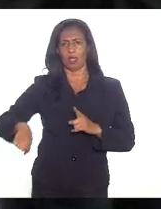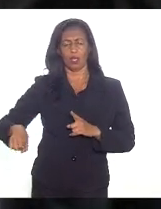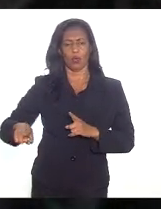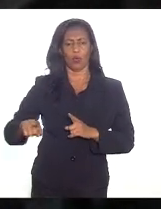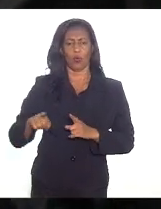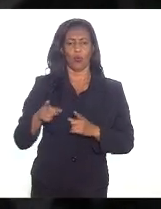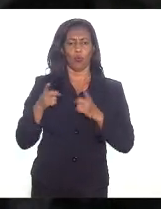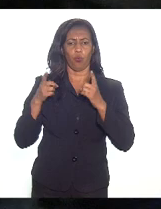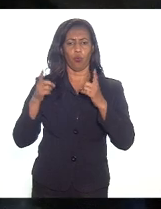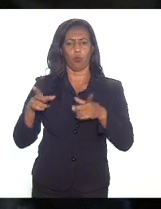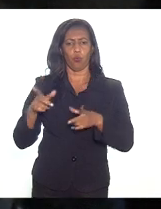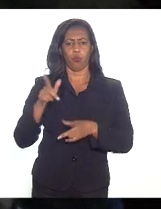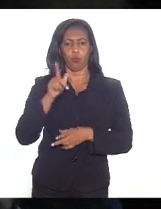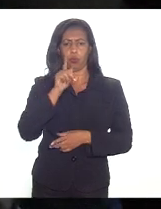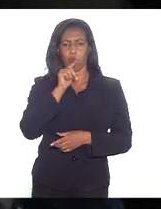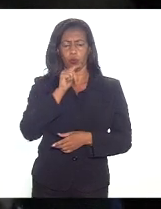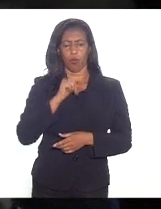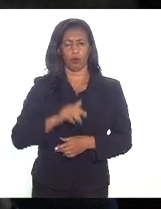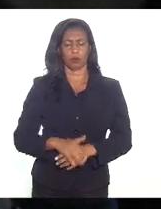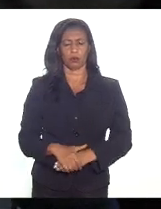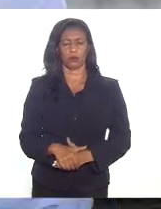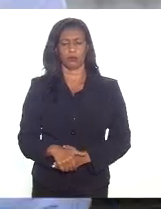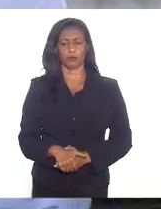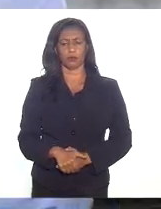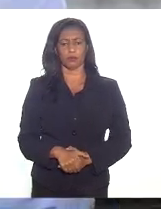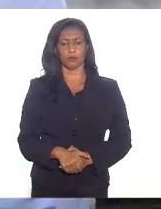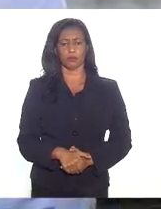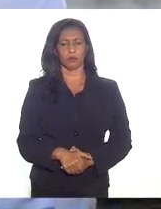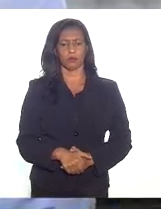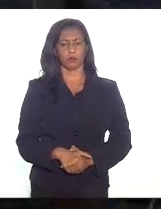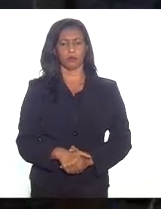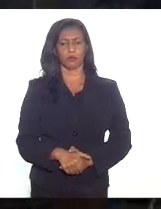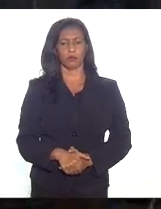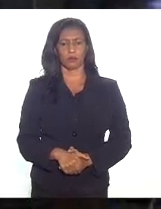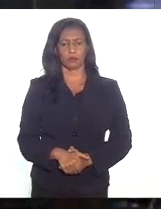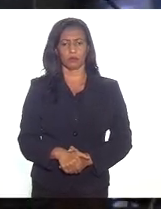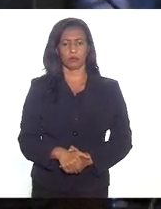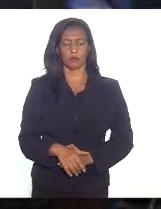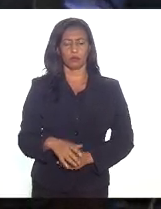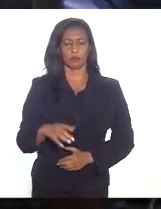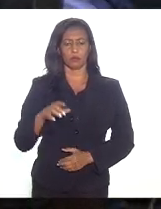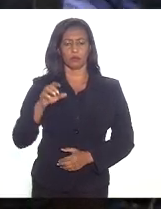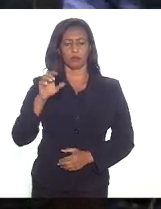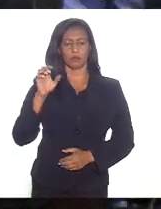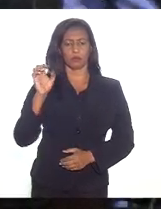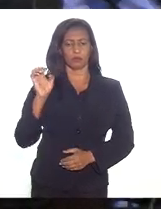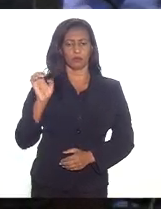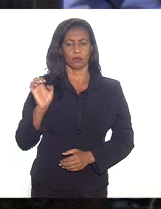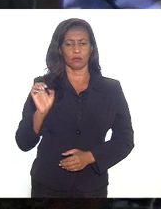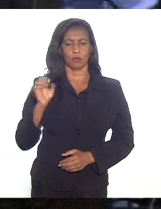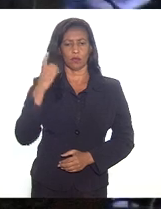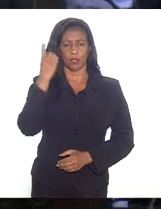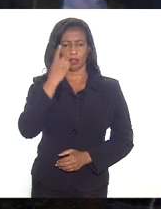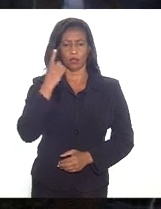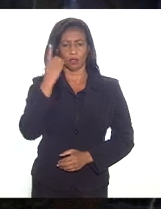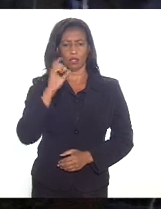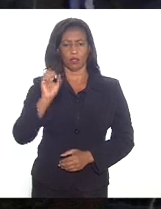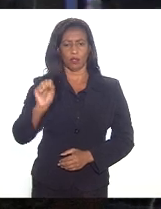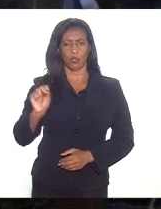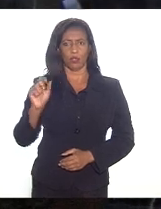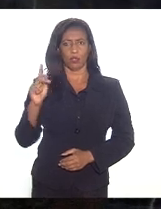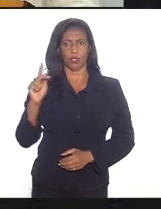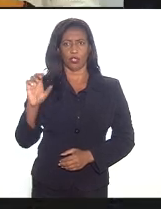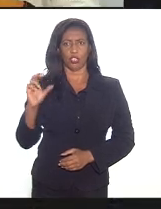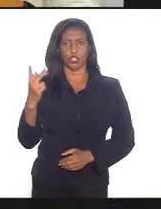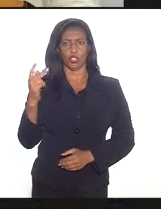nosso maior bem, que é a SEDAI. Deputado Gustavo Schmidt. Senhor presidente,